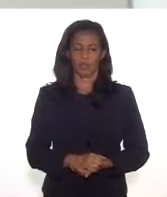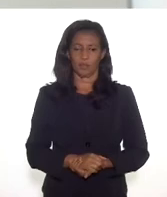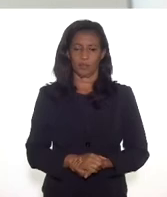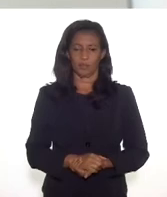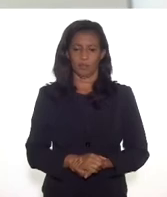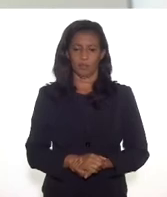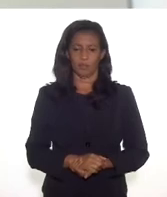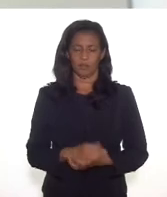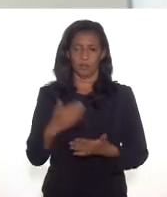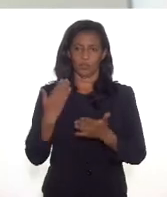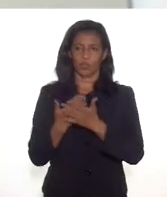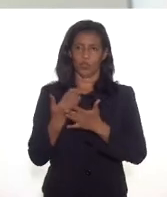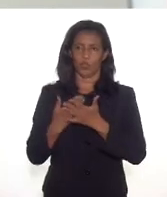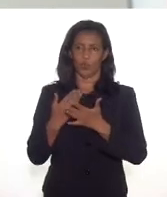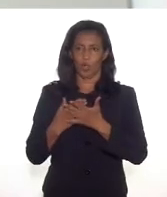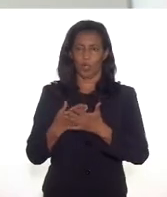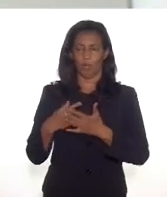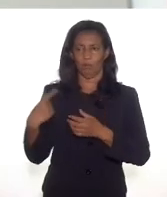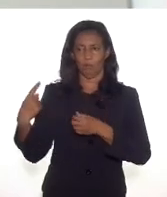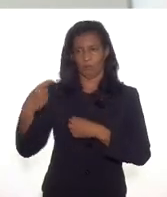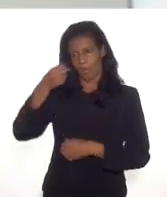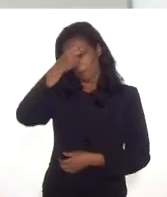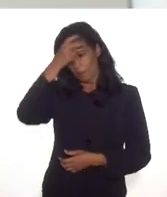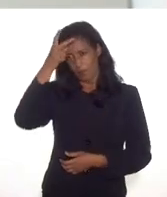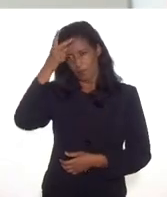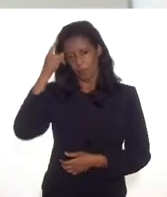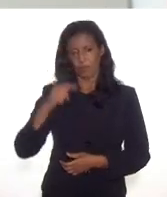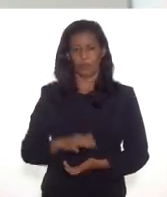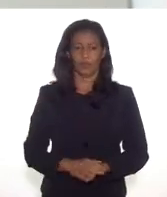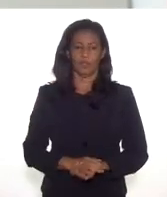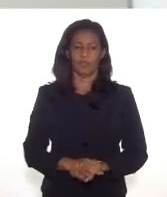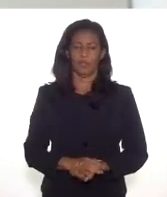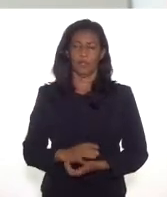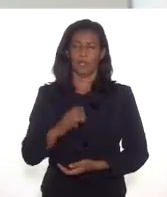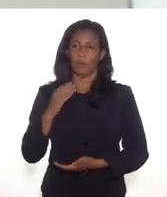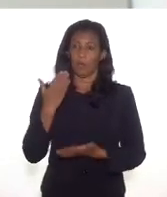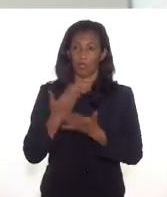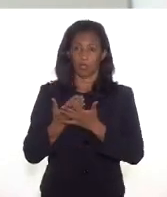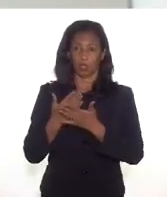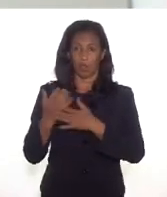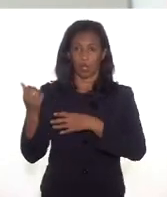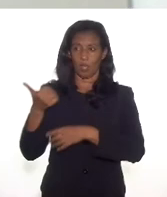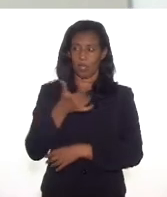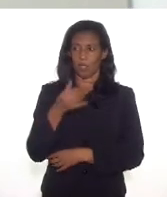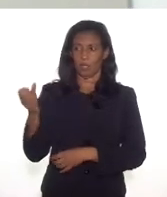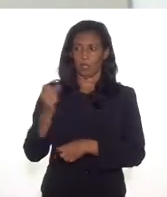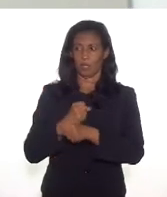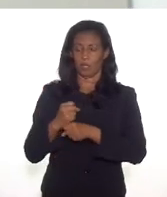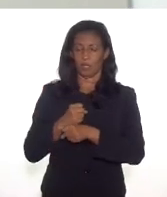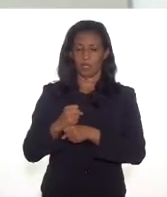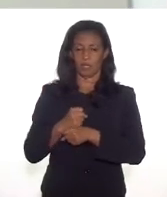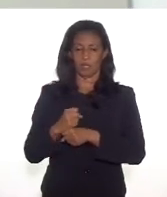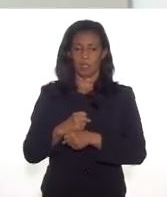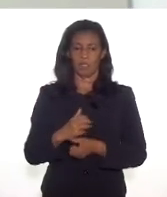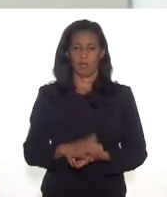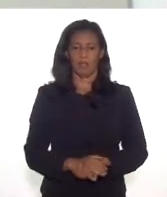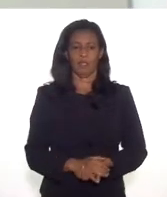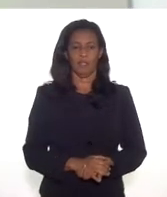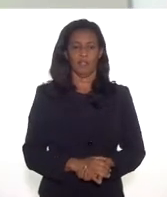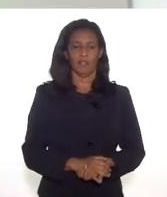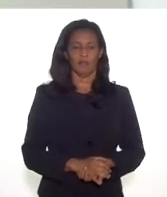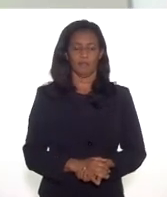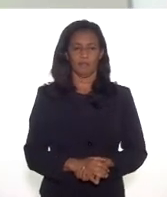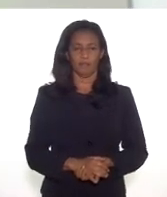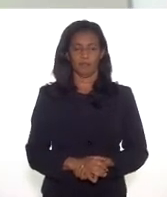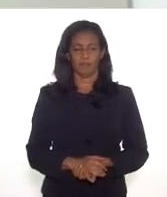nossa gloriosa escola municipal ali da Zona Sul, uma escola centenária que remonta à origem daquelas escolas,